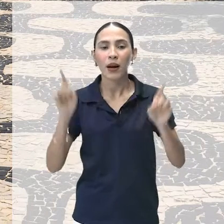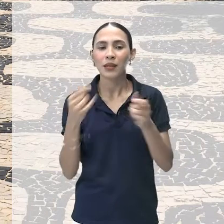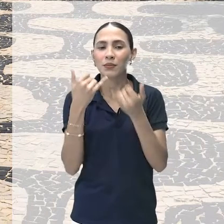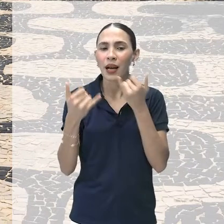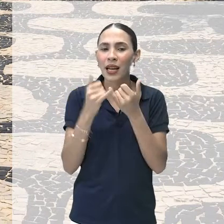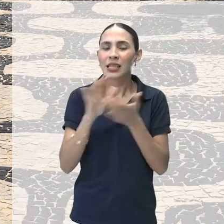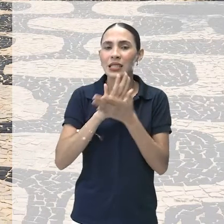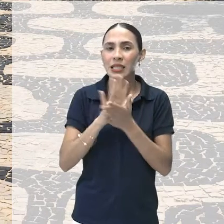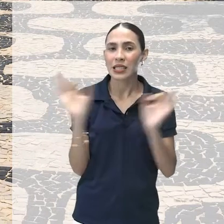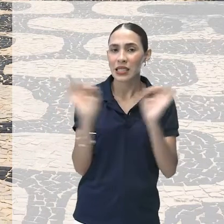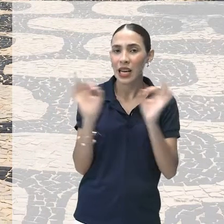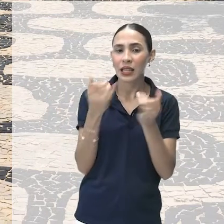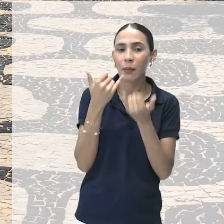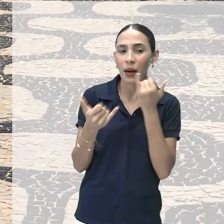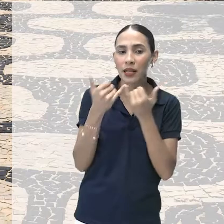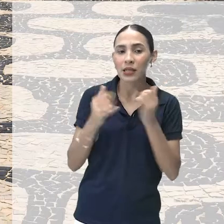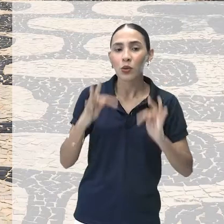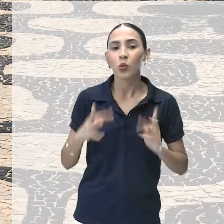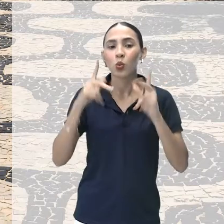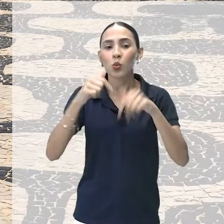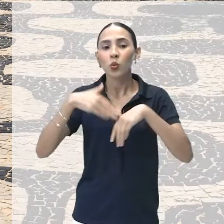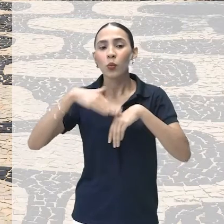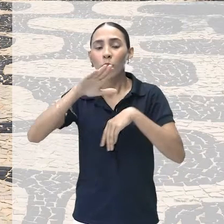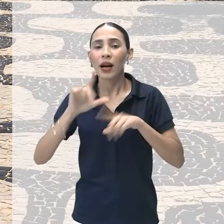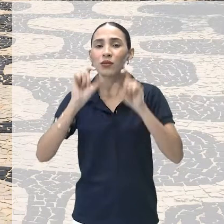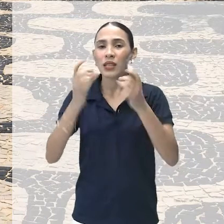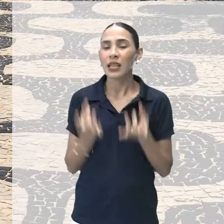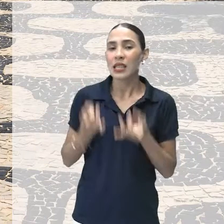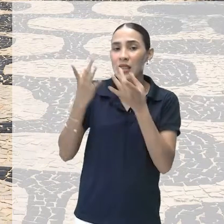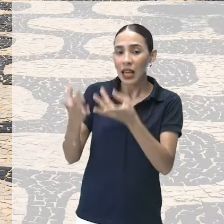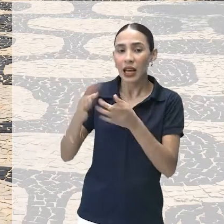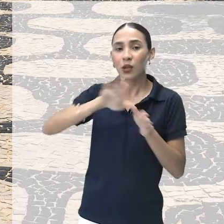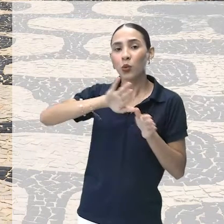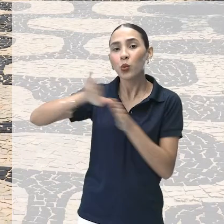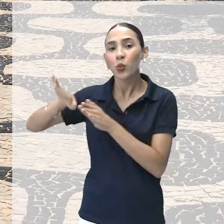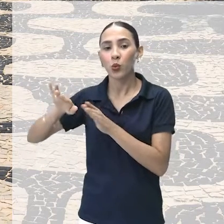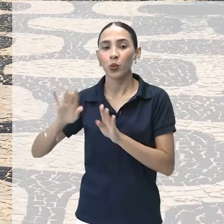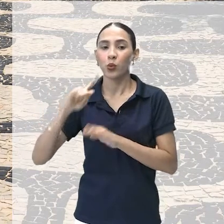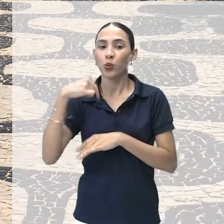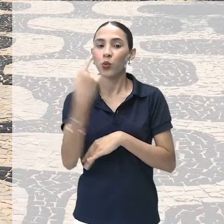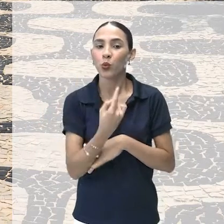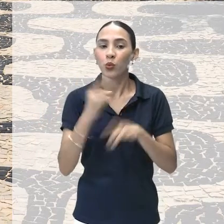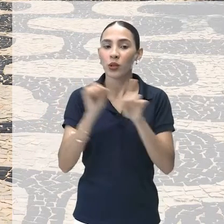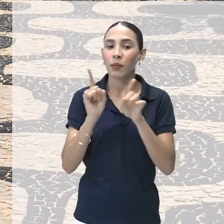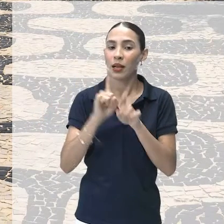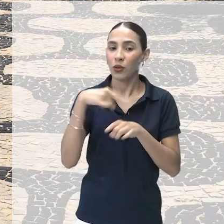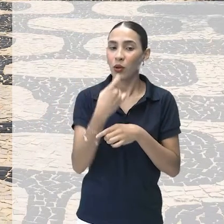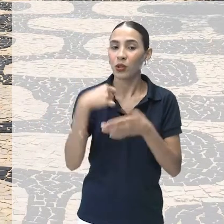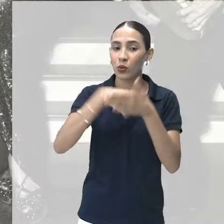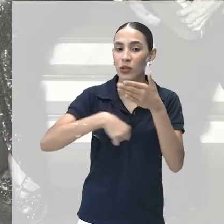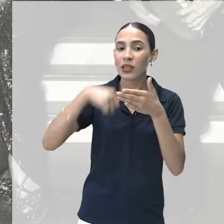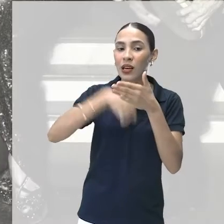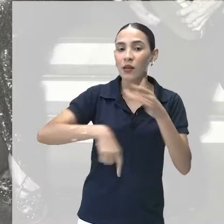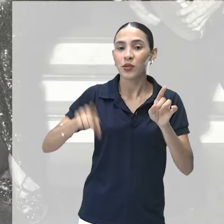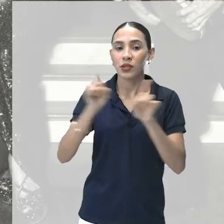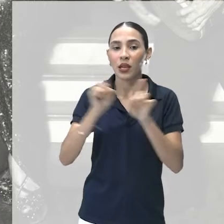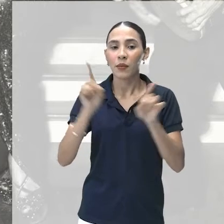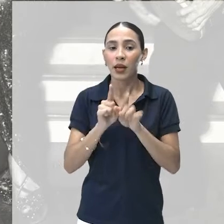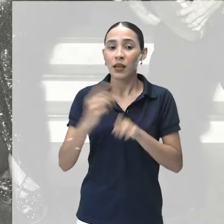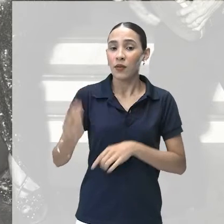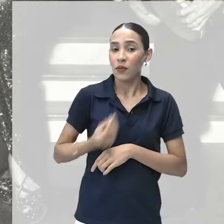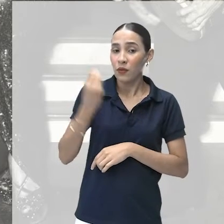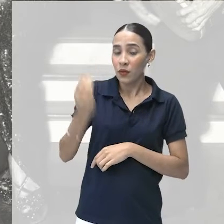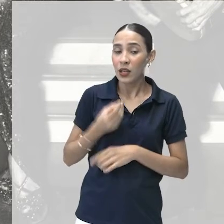modelo do meu terno, que tudo mais vá pro inferno, meu bem, que tudo mais vá pro inferno, meu bem. Viva